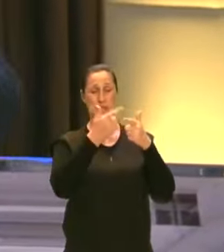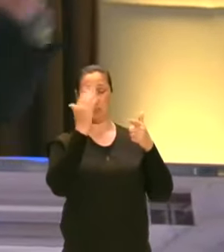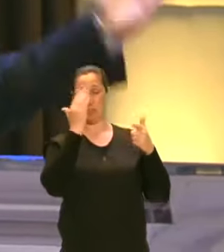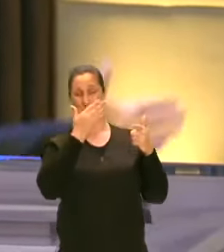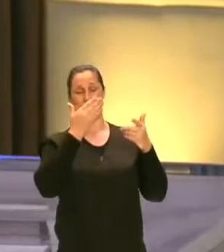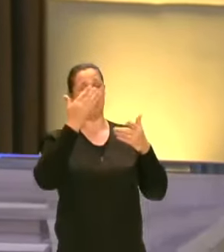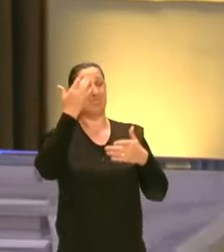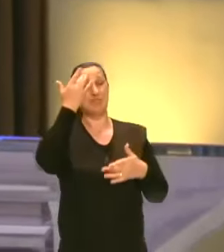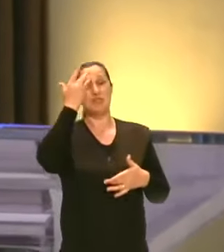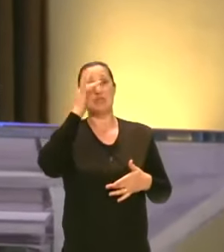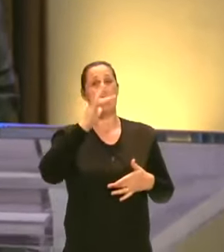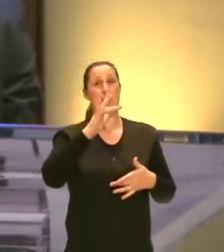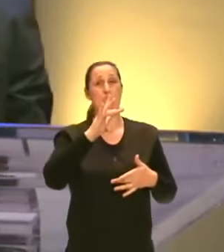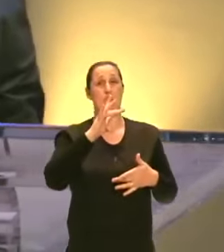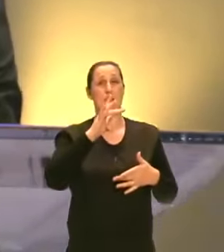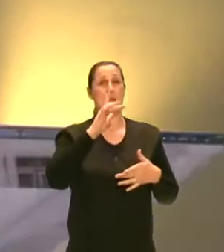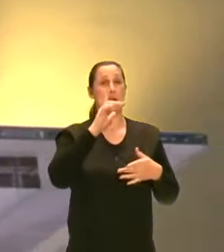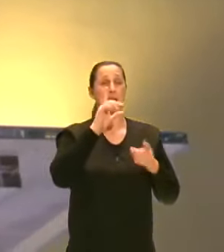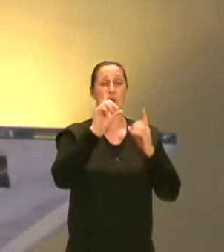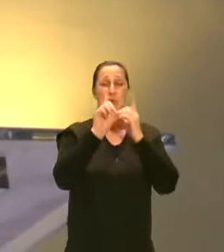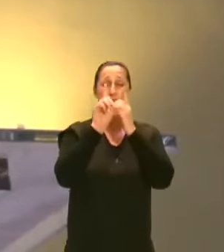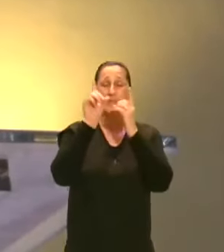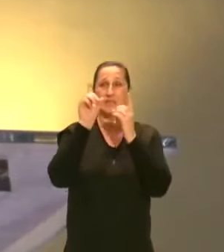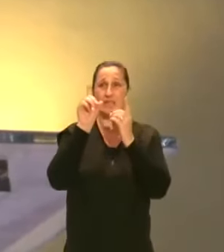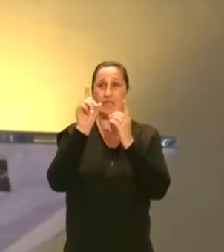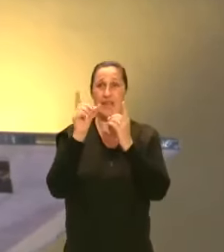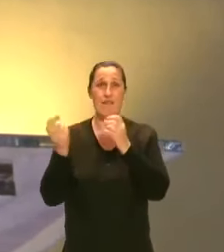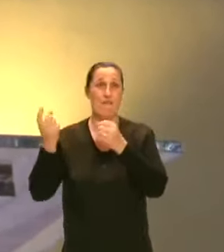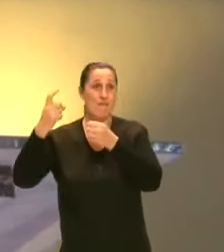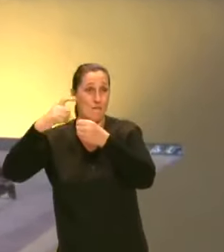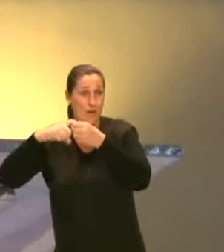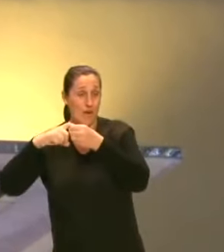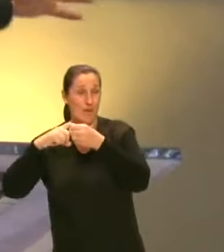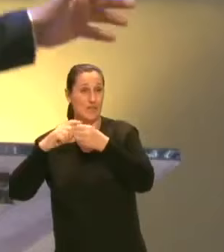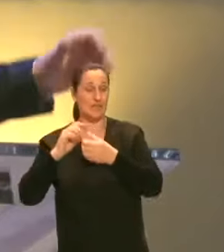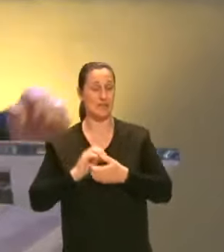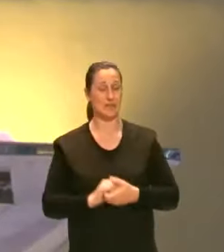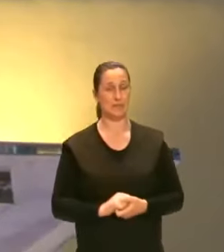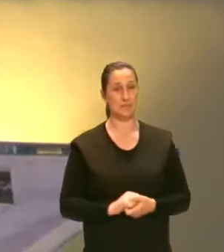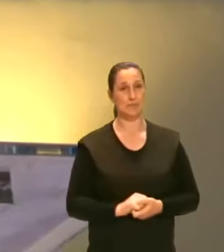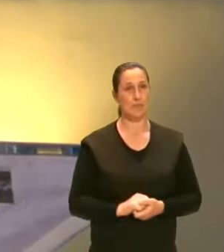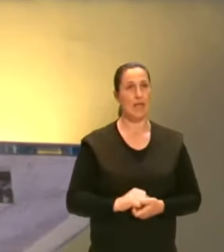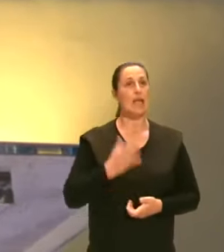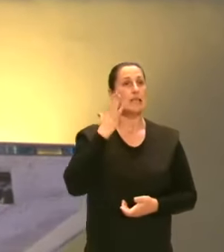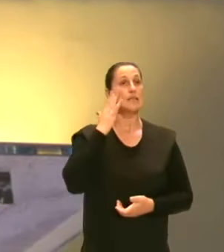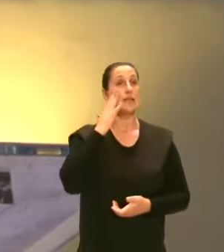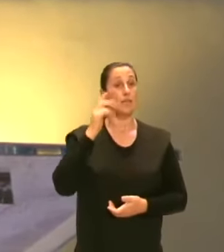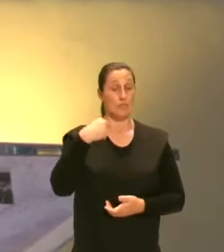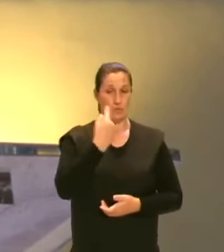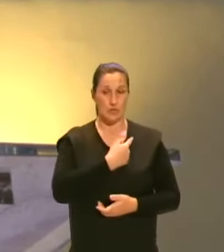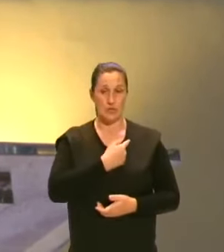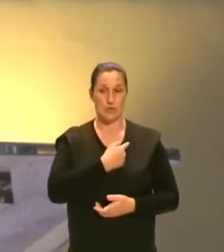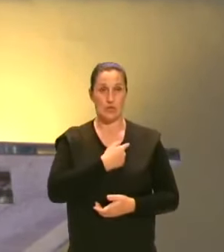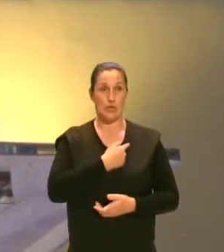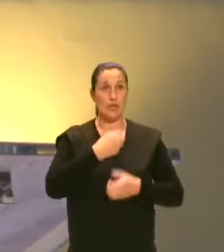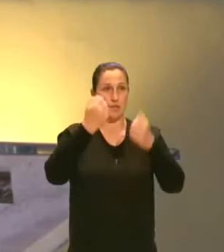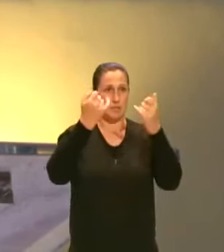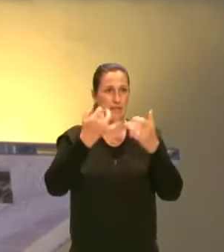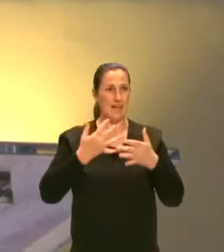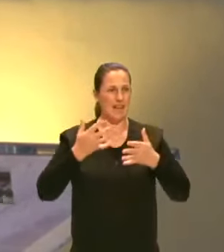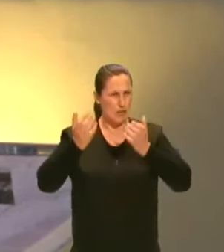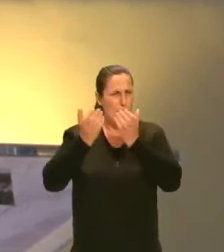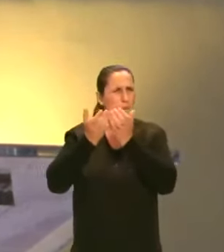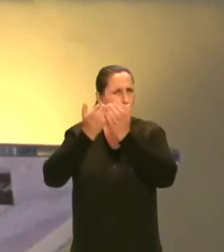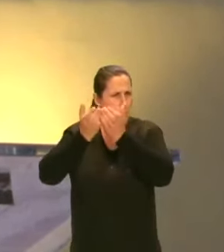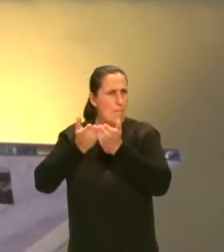como encontrar o caminho de volta. A gente está falando sobre de volta à embarcação, tem uma série de mensagens acontecendo. Quando a gente